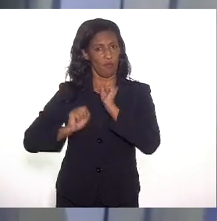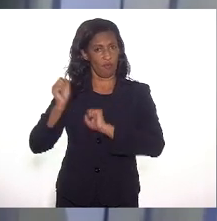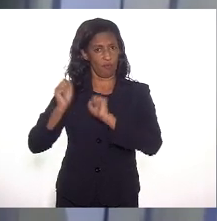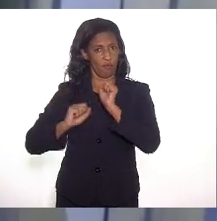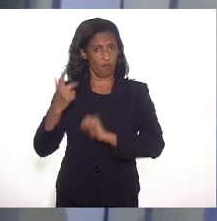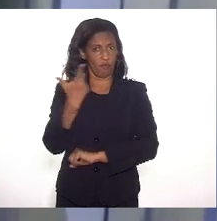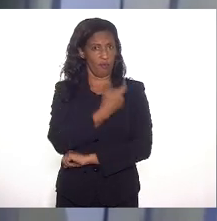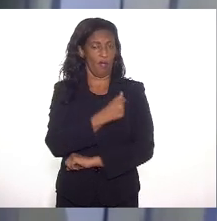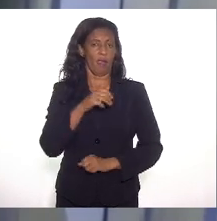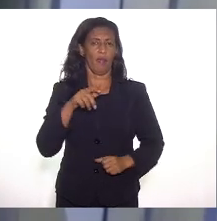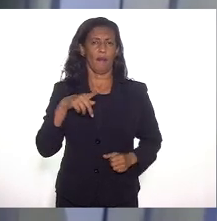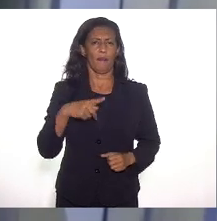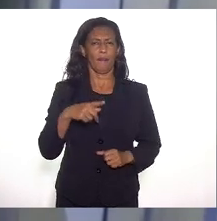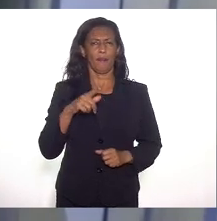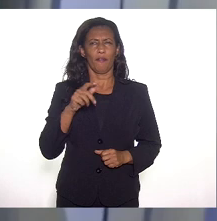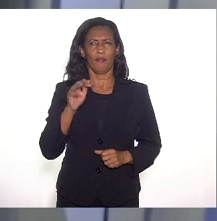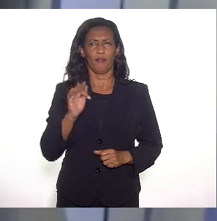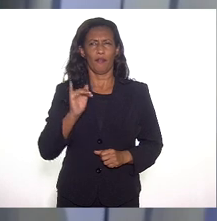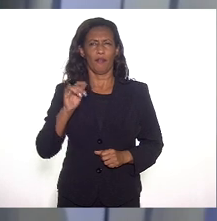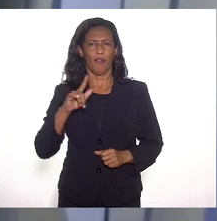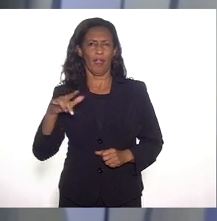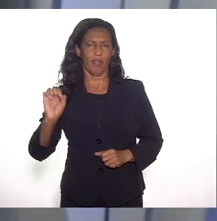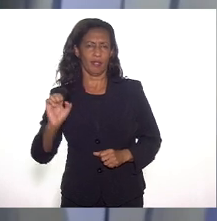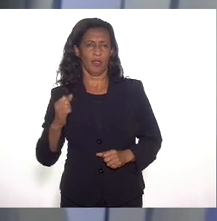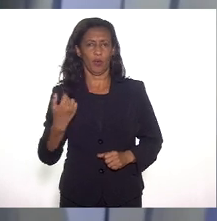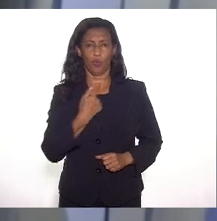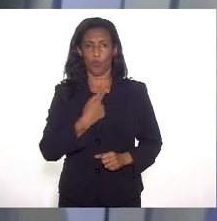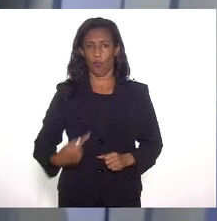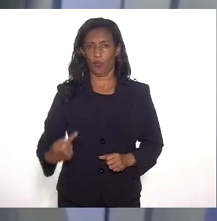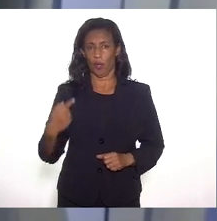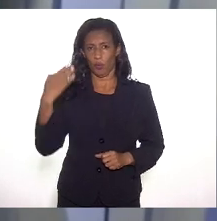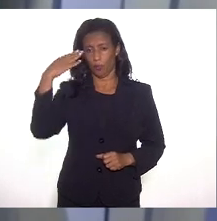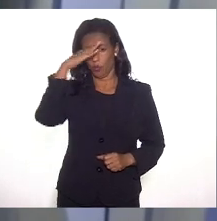a Pfizer. O governo Bolsonaro